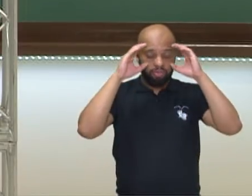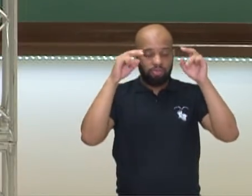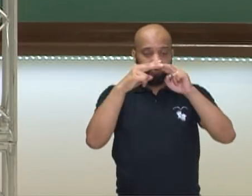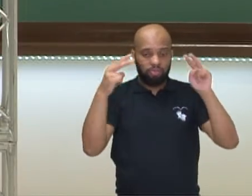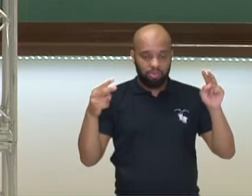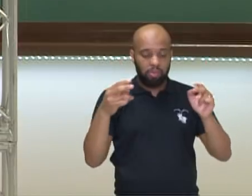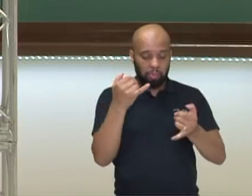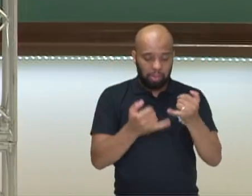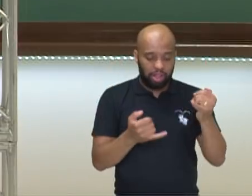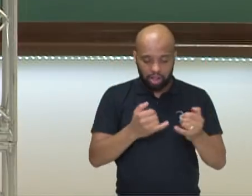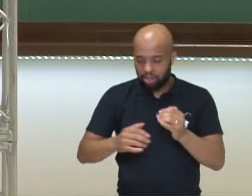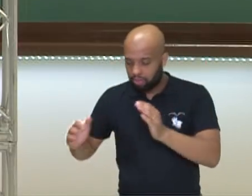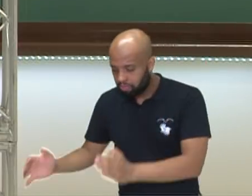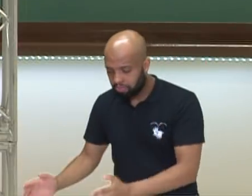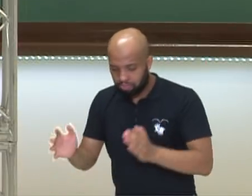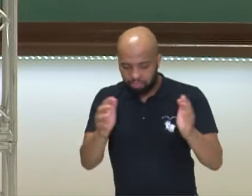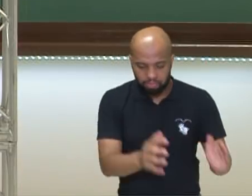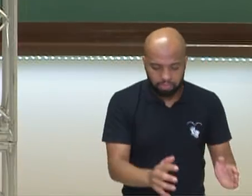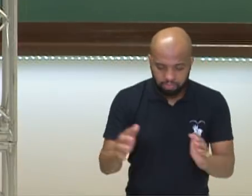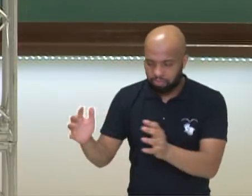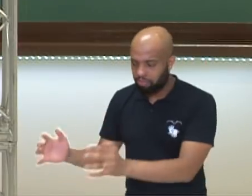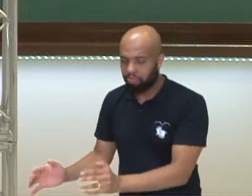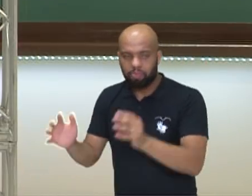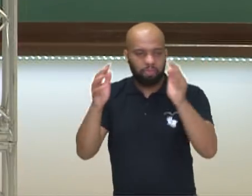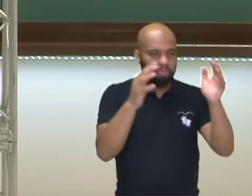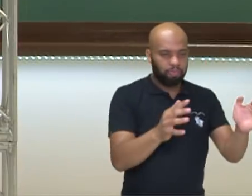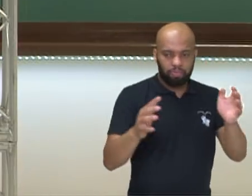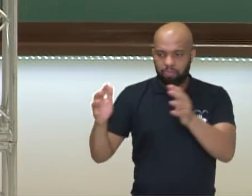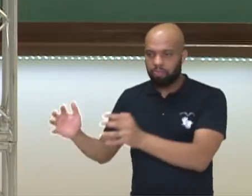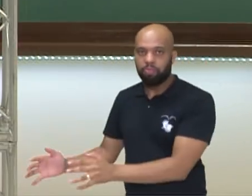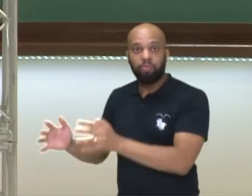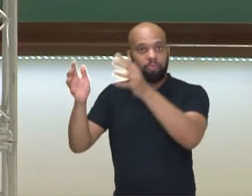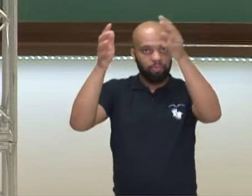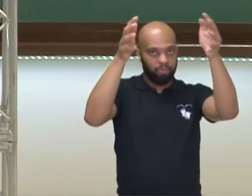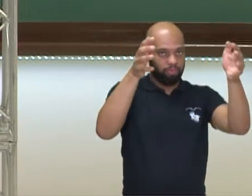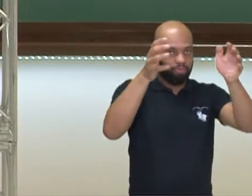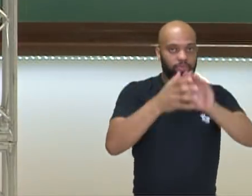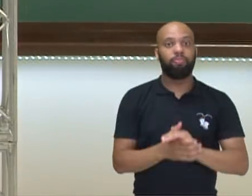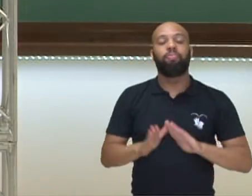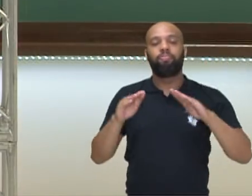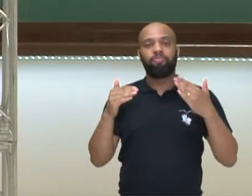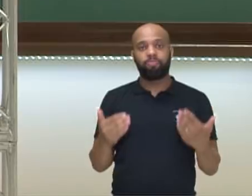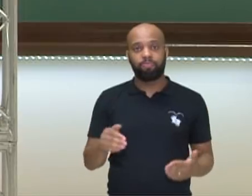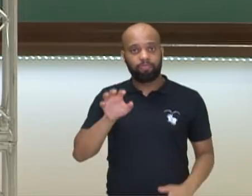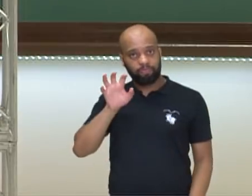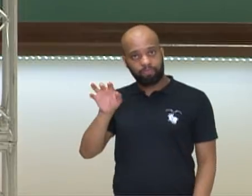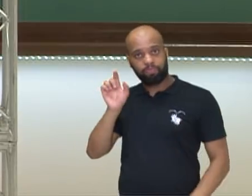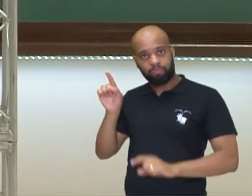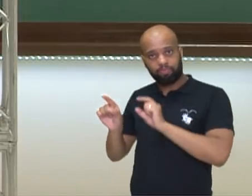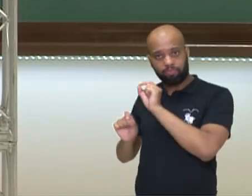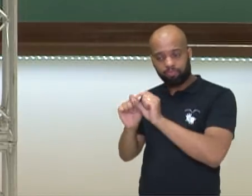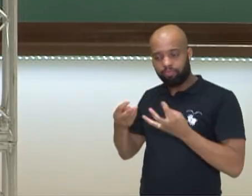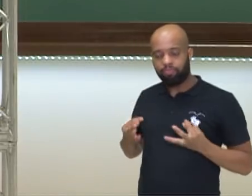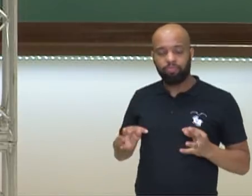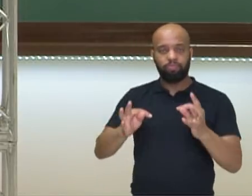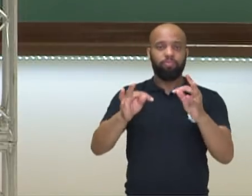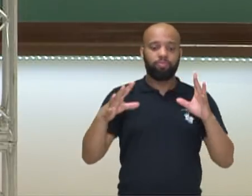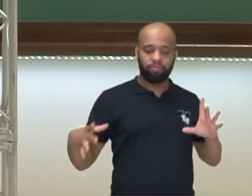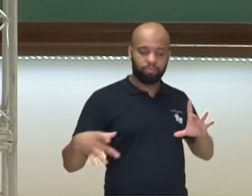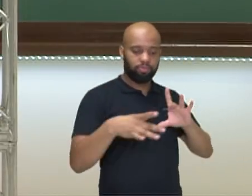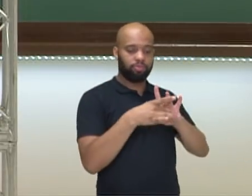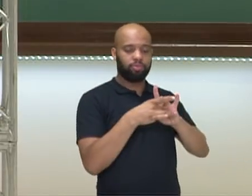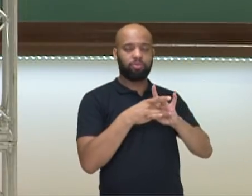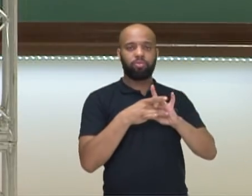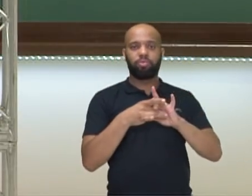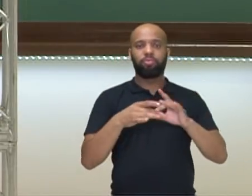ele se vê empilhando essas caixas, tá? Normalmente esse equipamento ele funciona junto